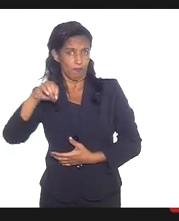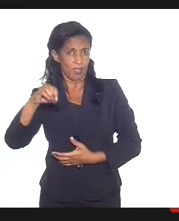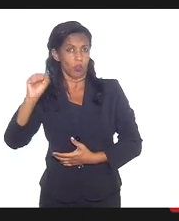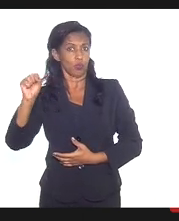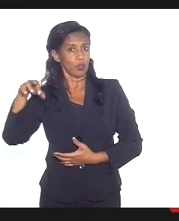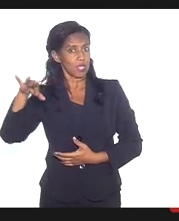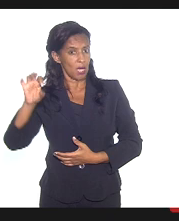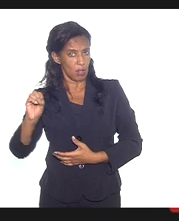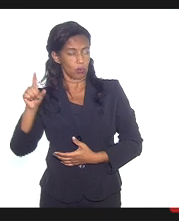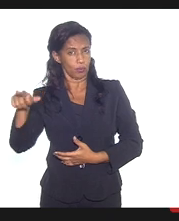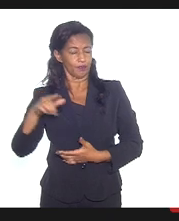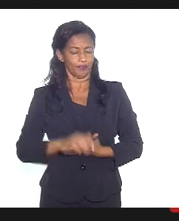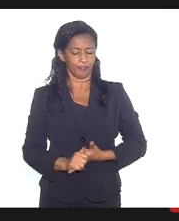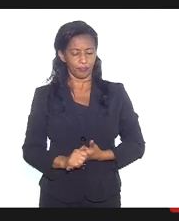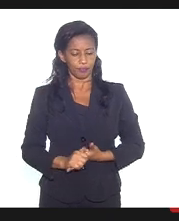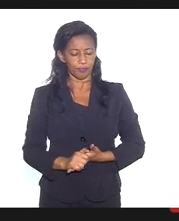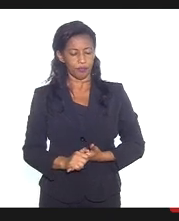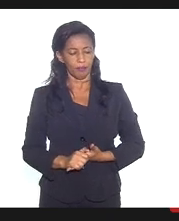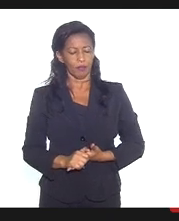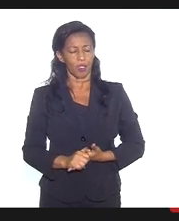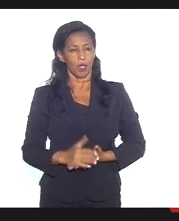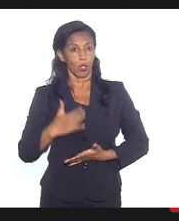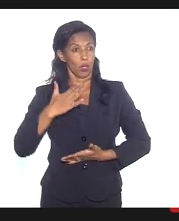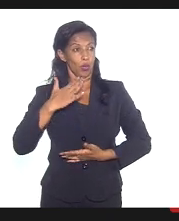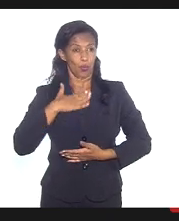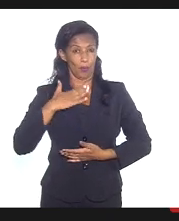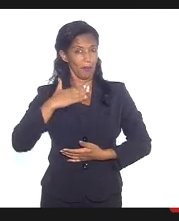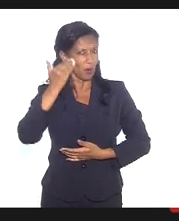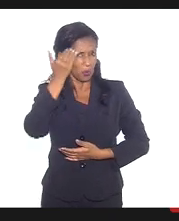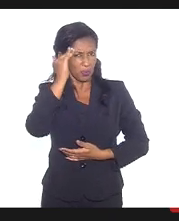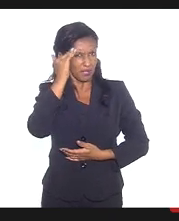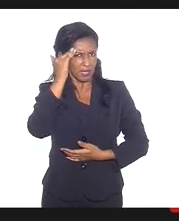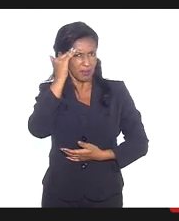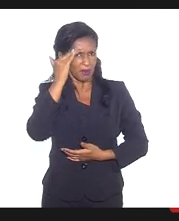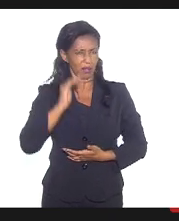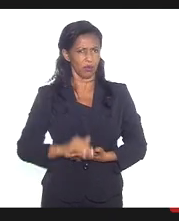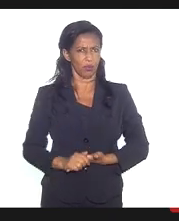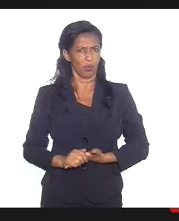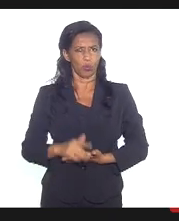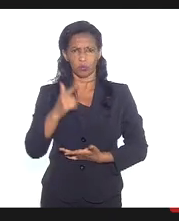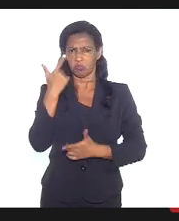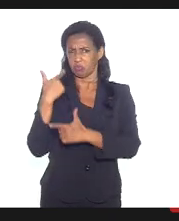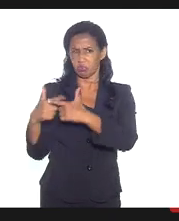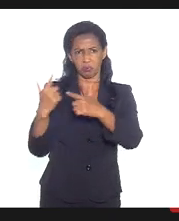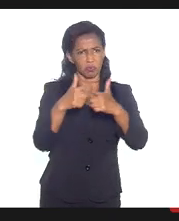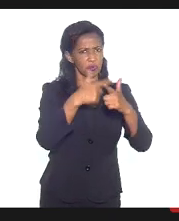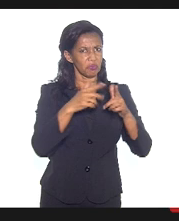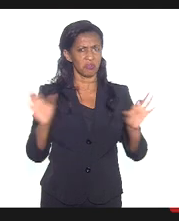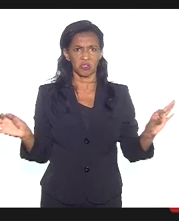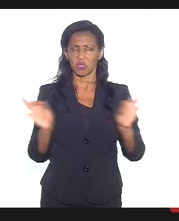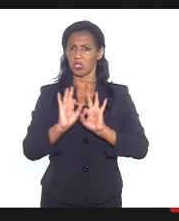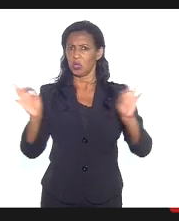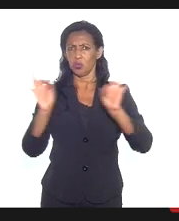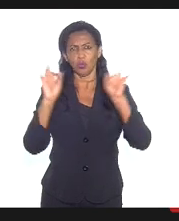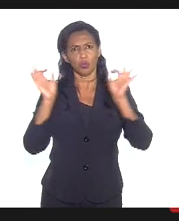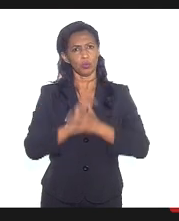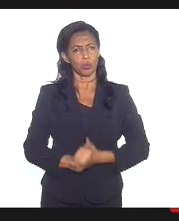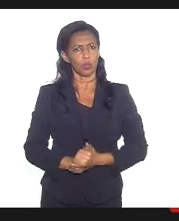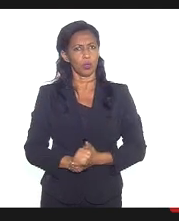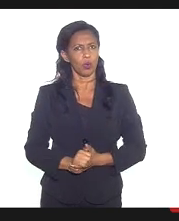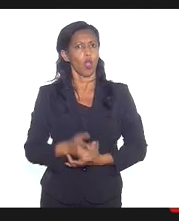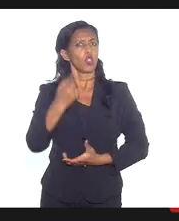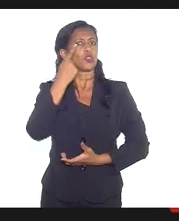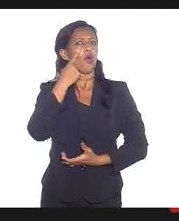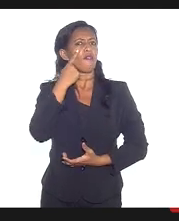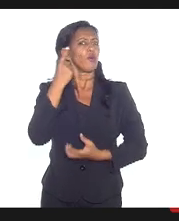CONFAS. Então, no meu entendimento, não há óbice nenhum, né? Mas tem que ver como é que poderia ser